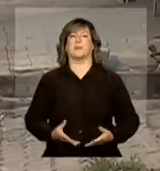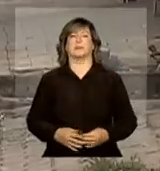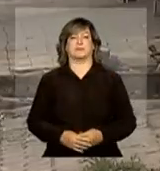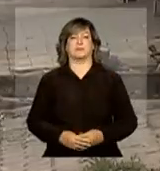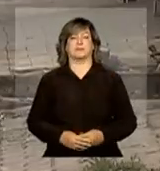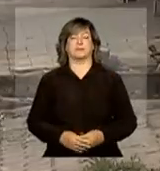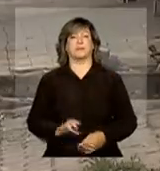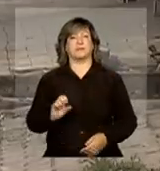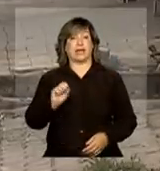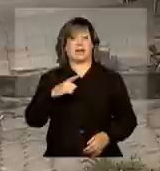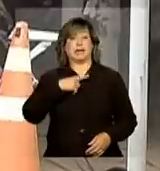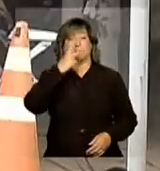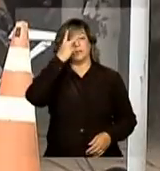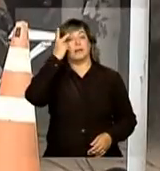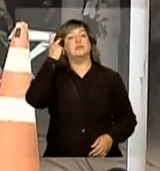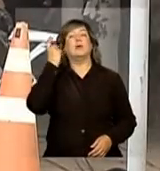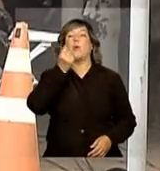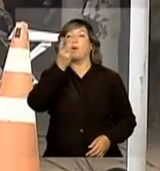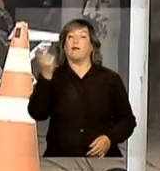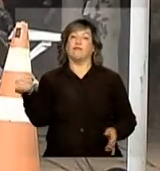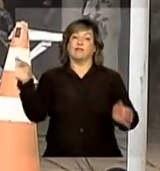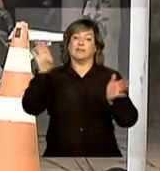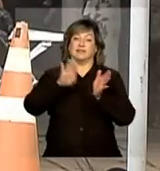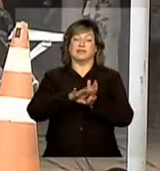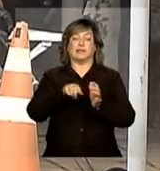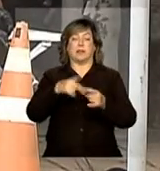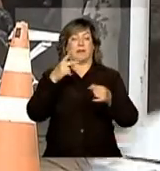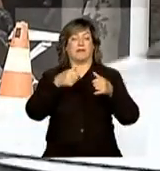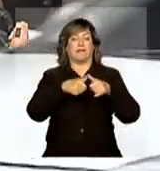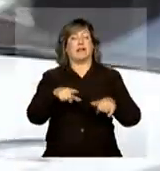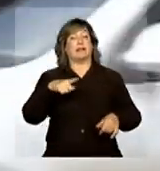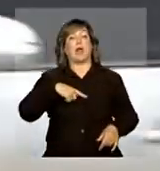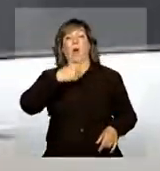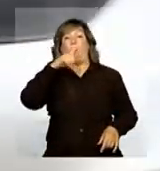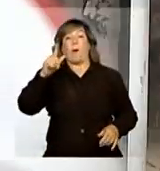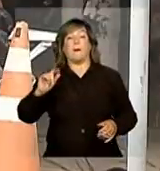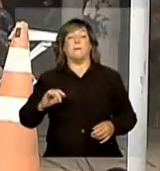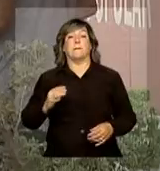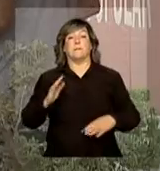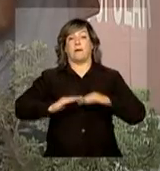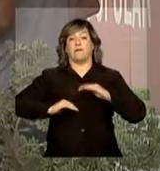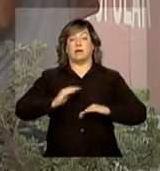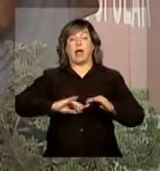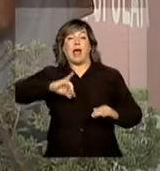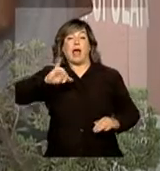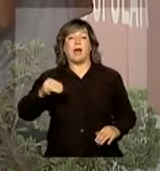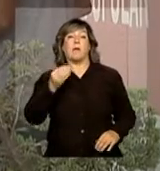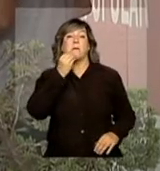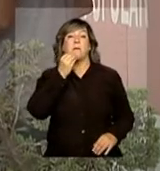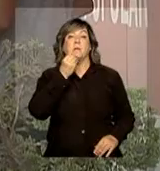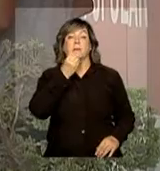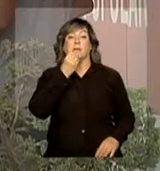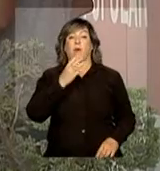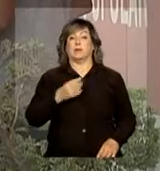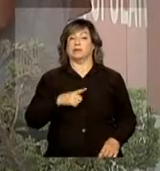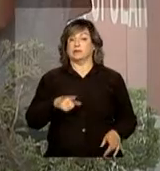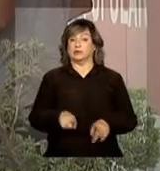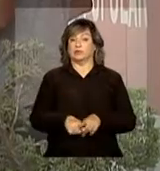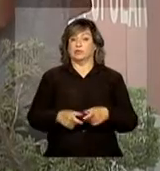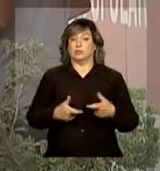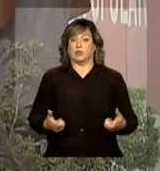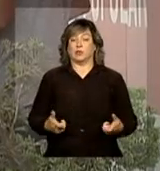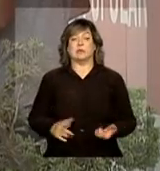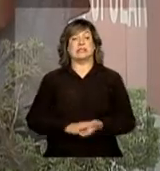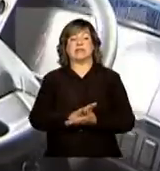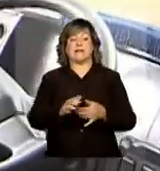tem gente que vem para ficar, há outros profissionais que aproveitam o bom momento para também se beneficiar, sem